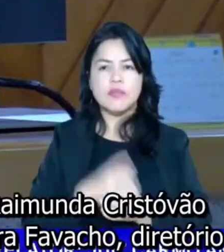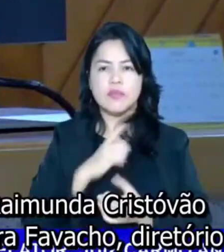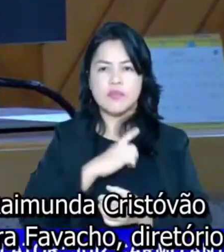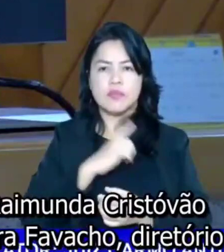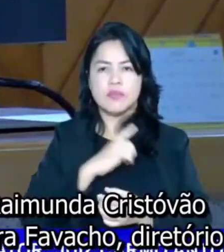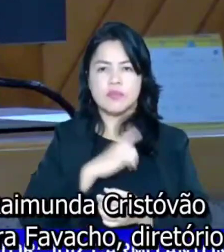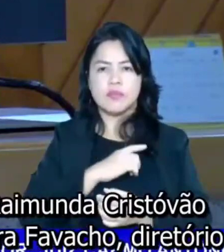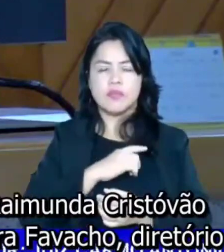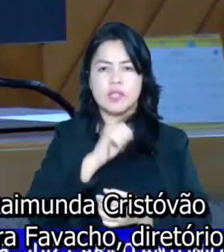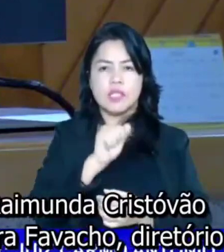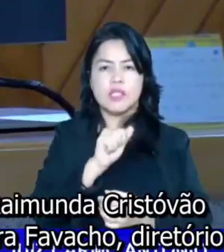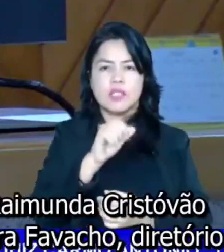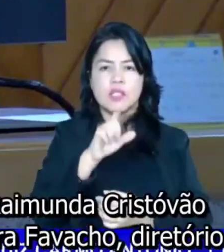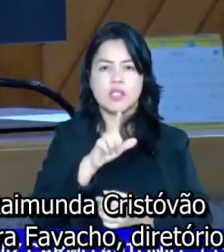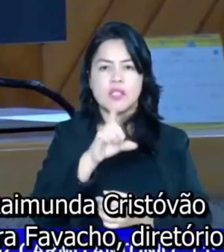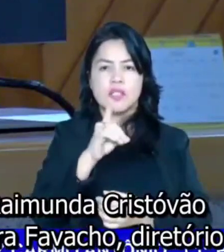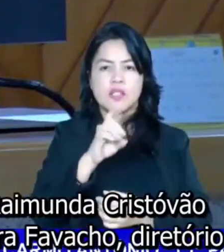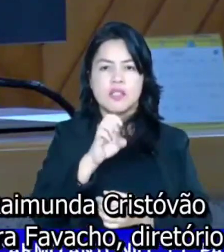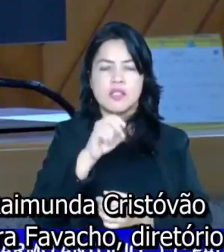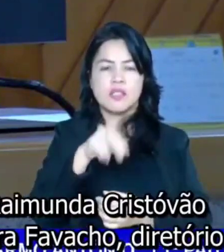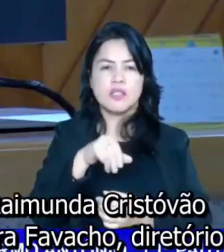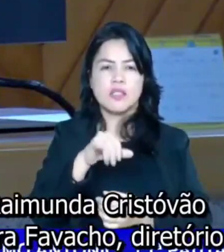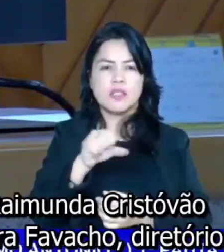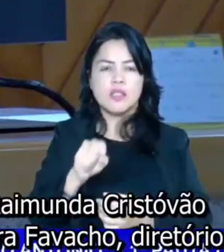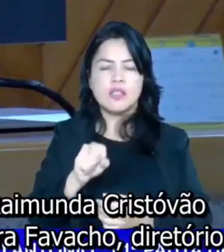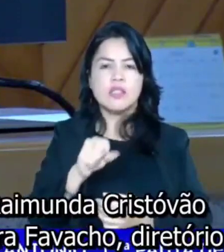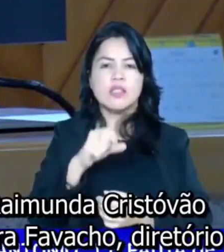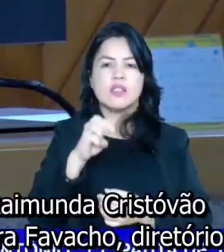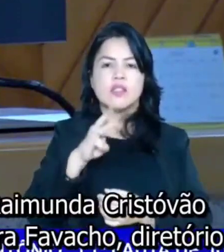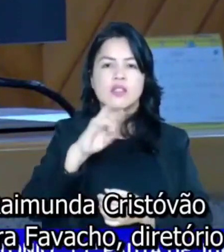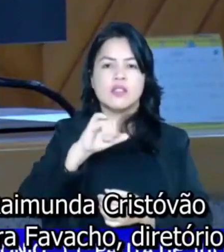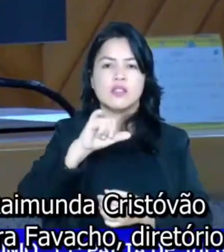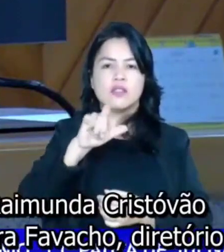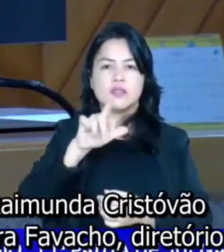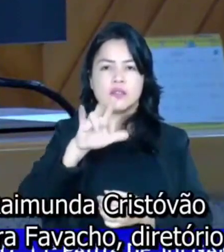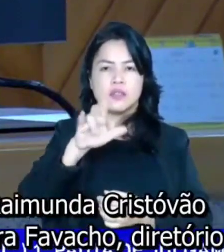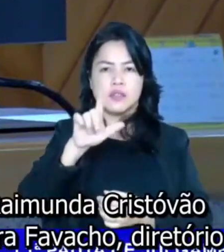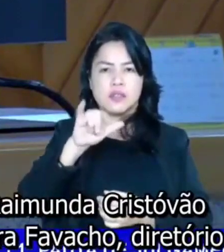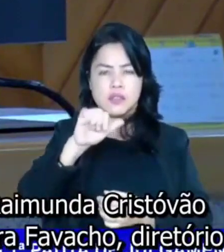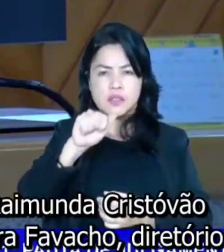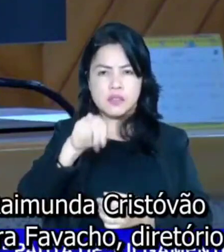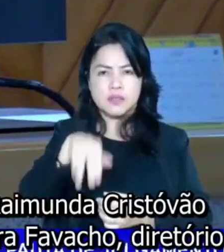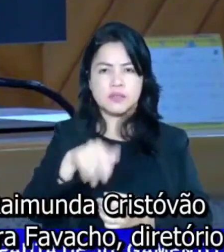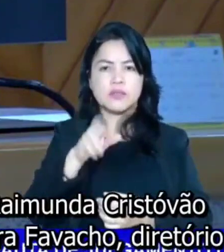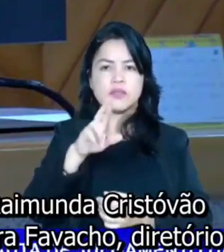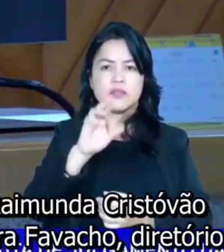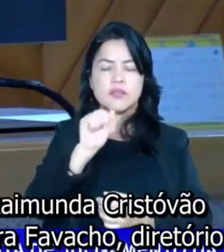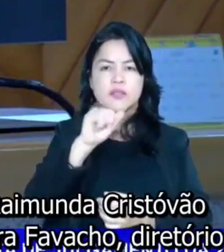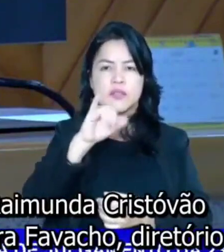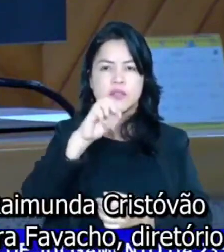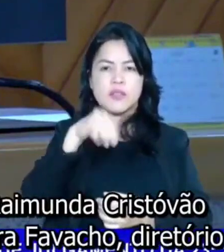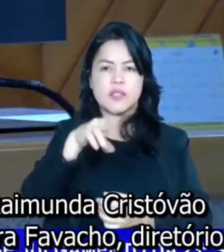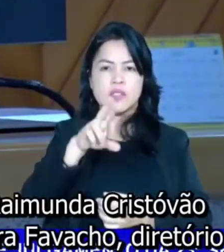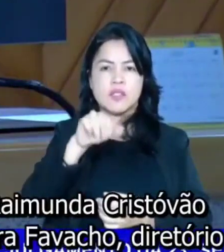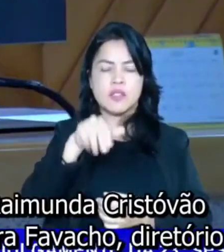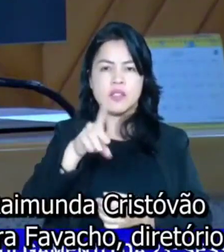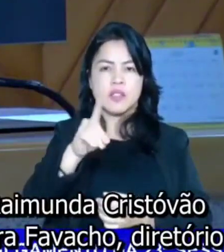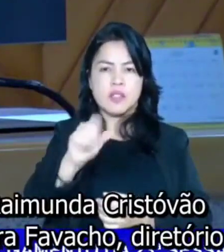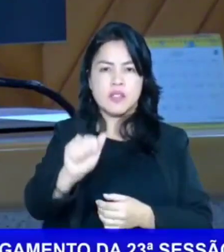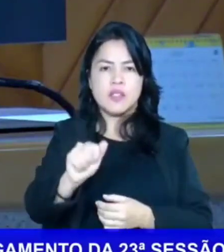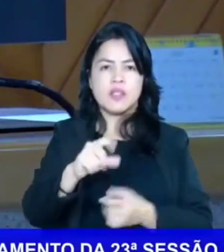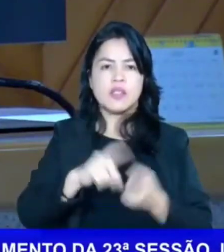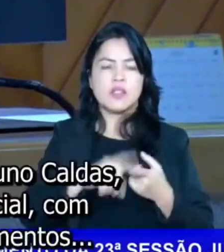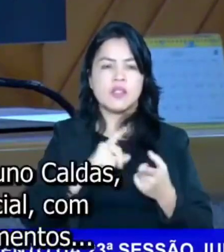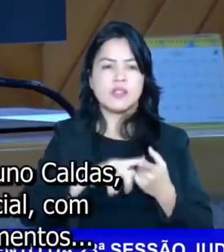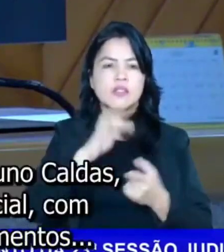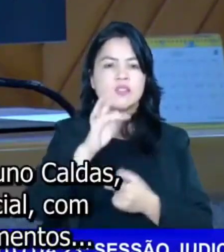Aldenício Quaresma Uchoa, William Gomes Vilhena, Raimunda Cristóvão Oliveira Ferreira, Acácio da Silva Favacho, Francisca Ferreira